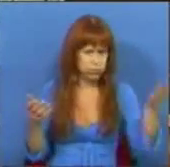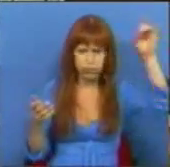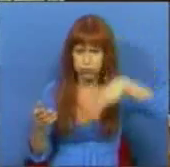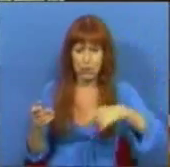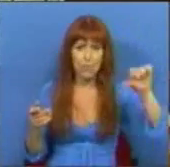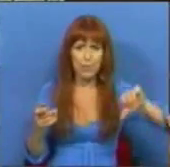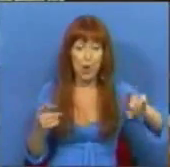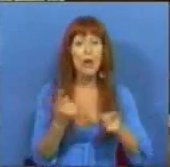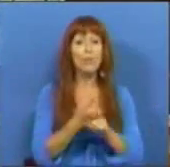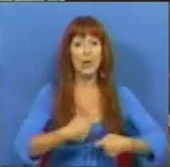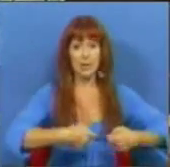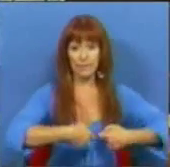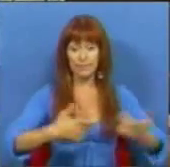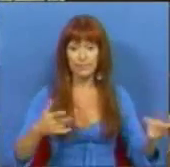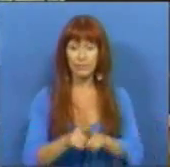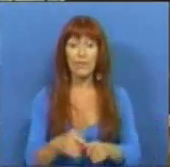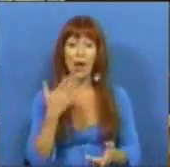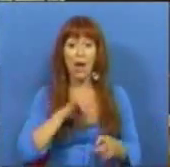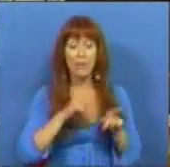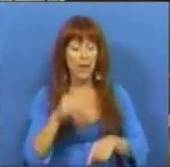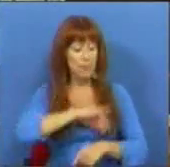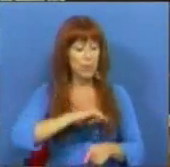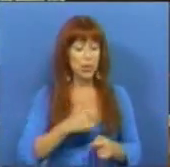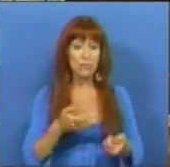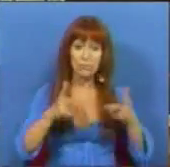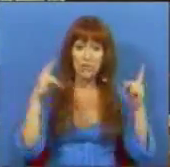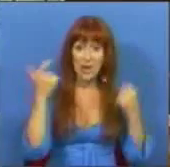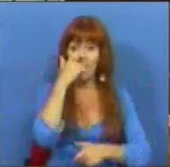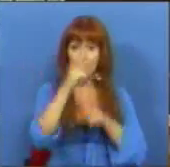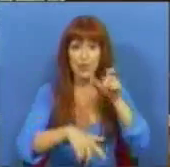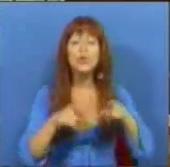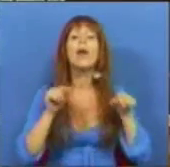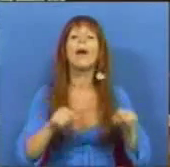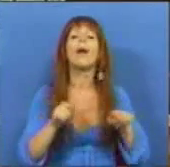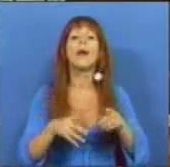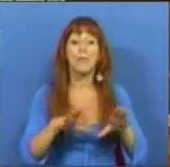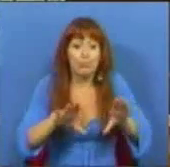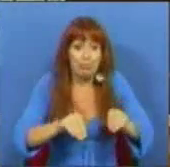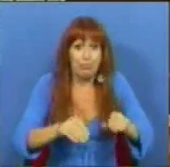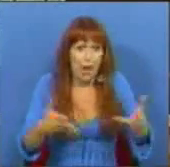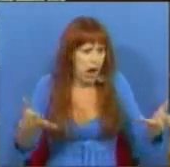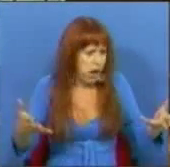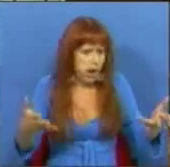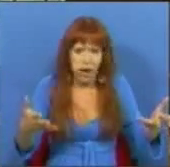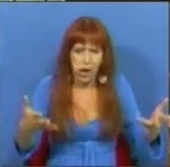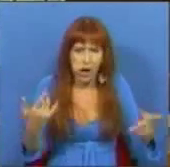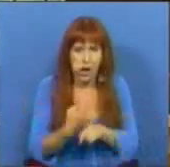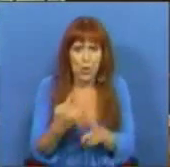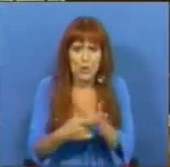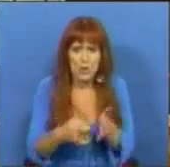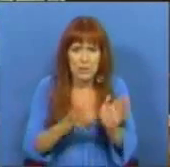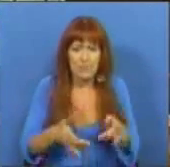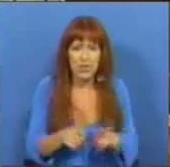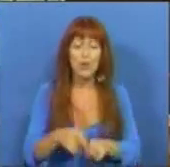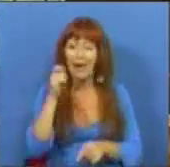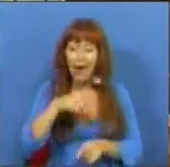a parte do consumo que é utilizado no rendimento disponível das pessoas é esgotado pelos bens necessários